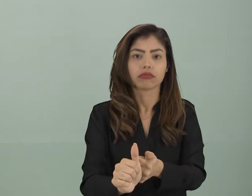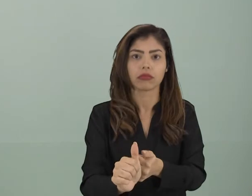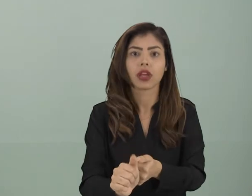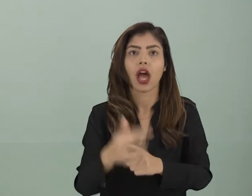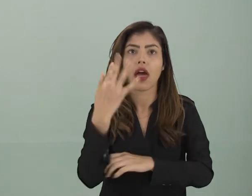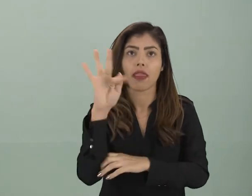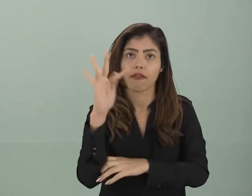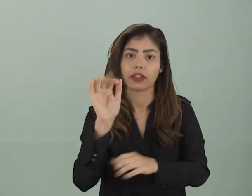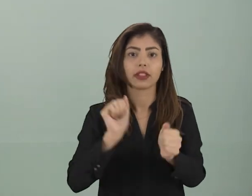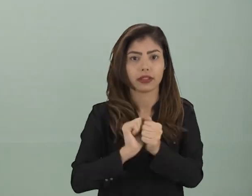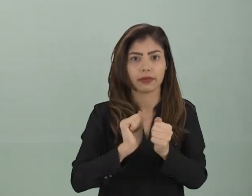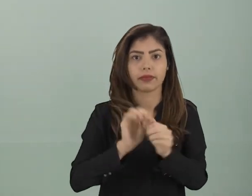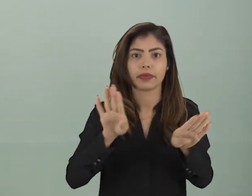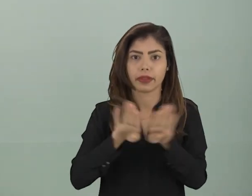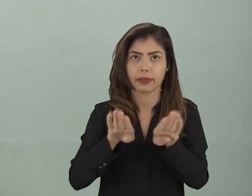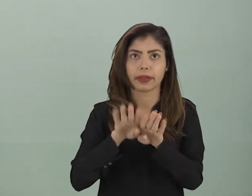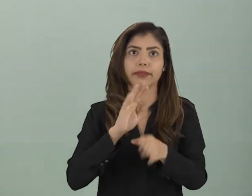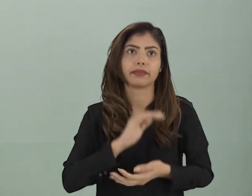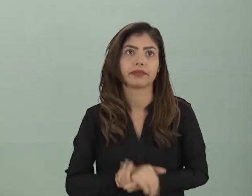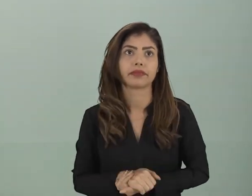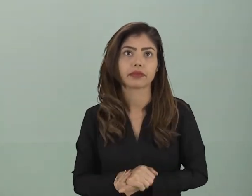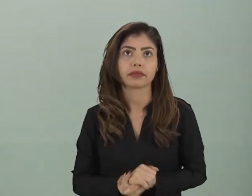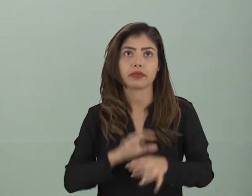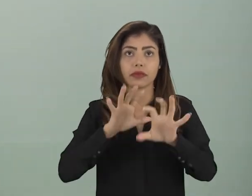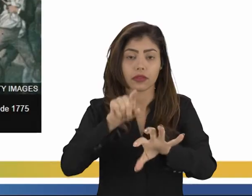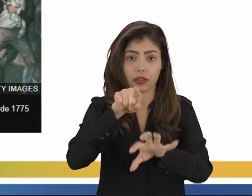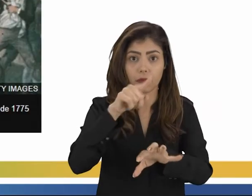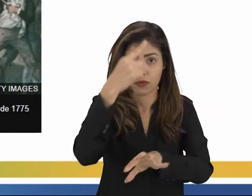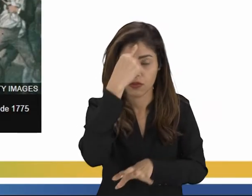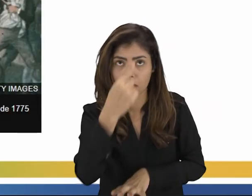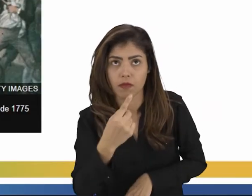também na França posteriormente. Aqui temos